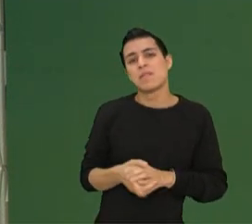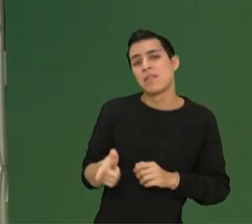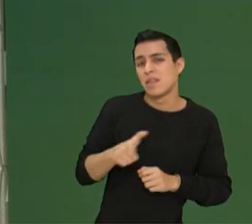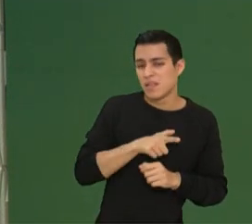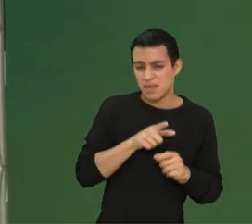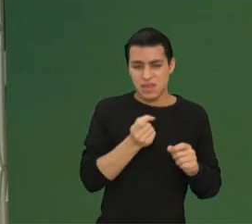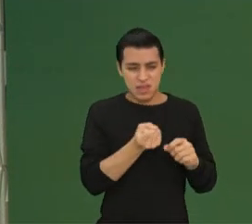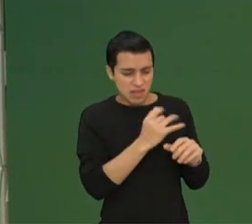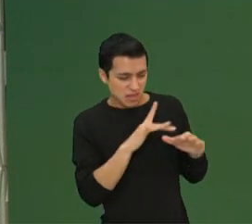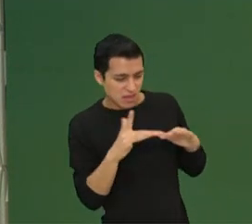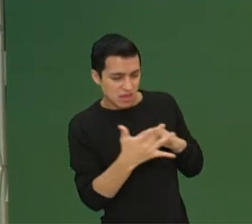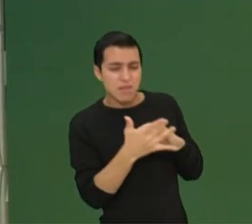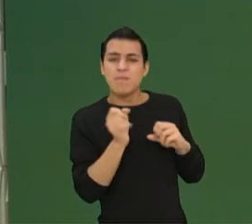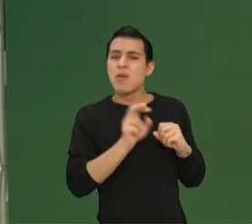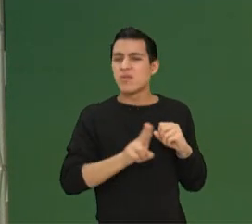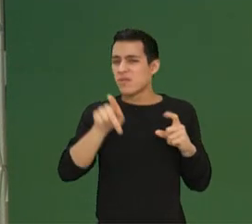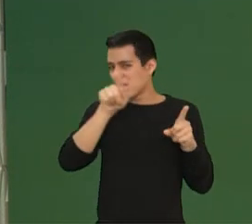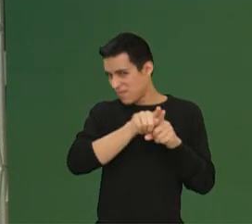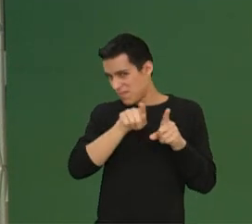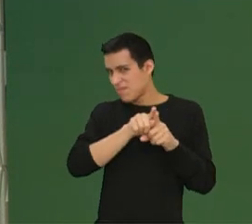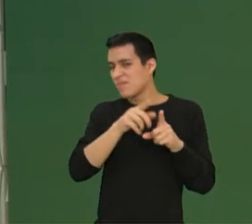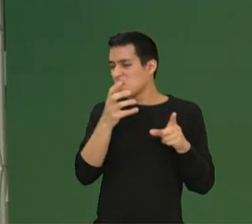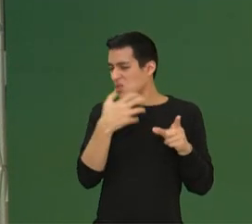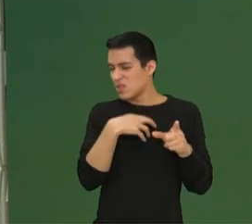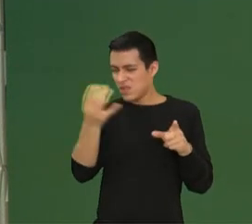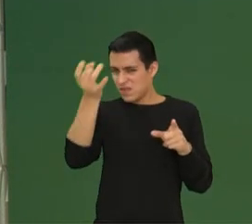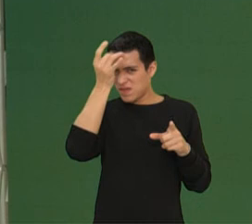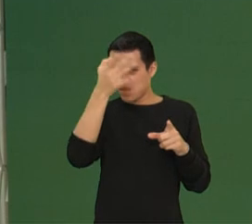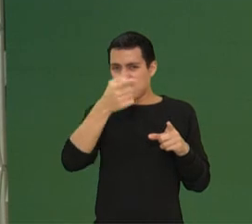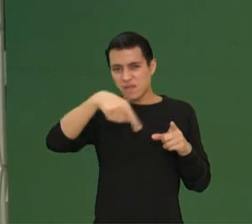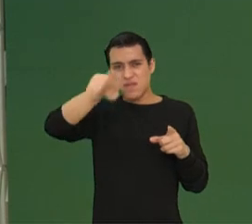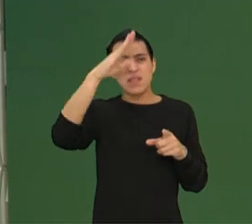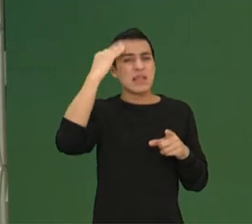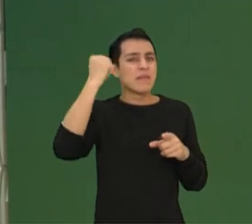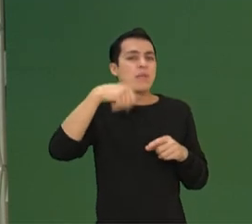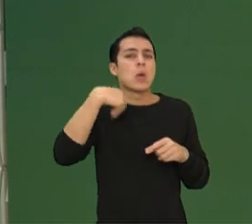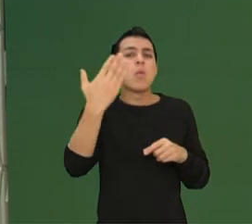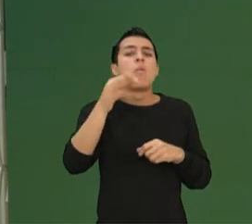redes sociais que você pode aplicar isso de uma maneira fácil também e saber a